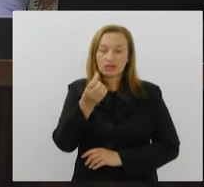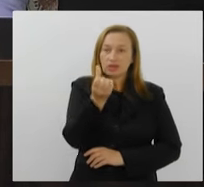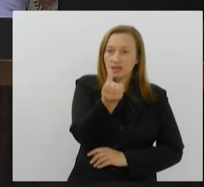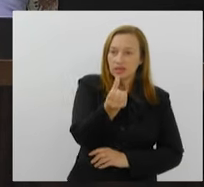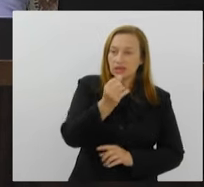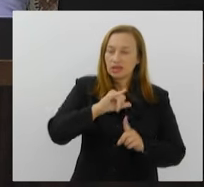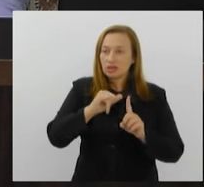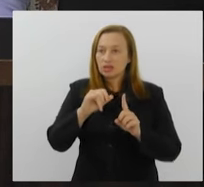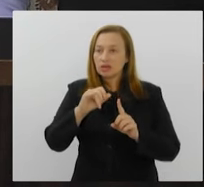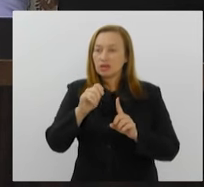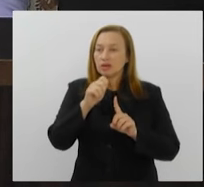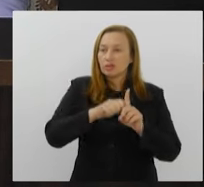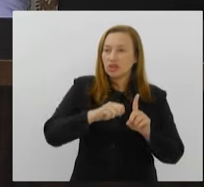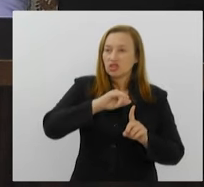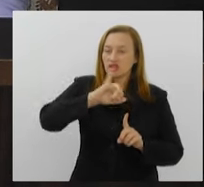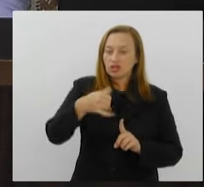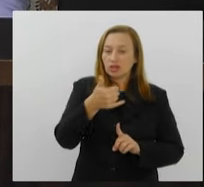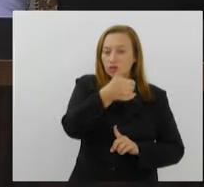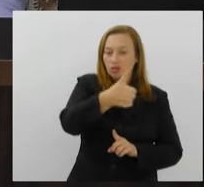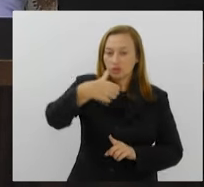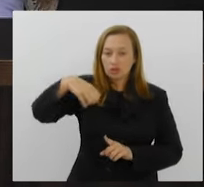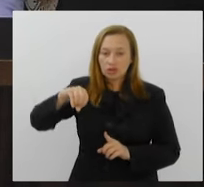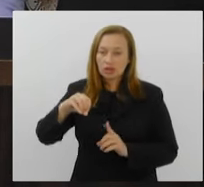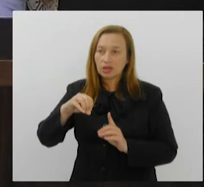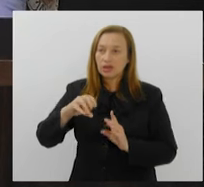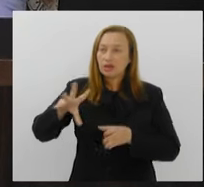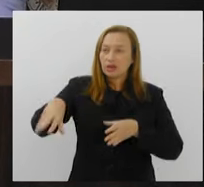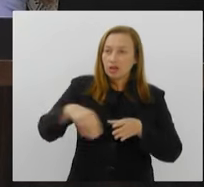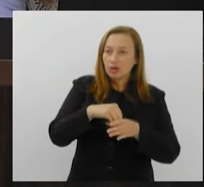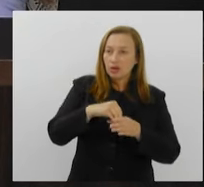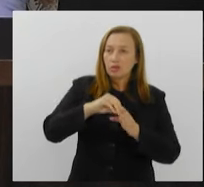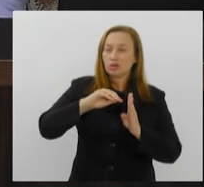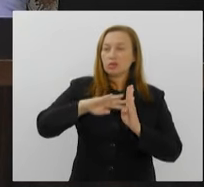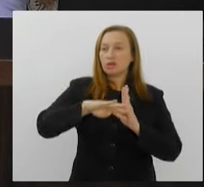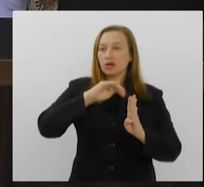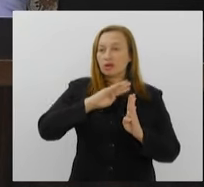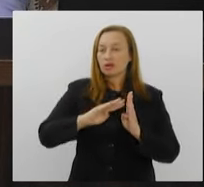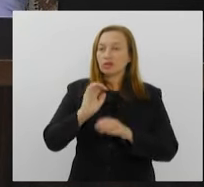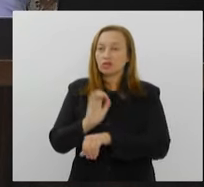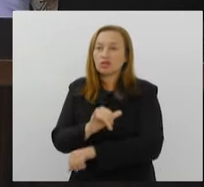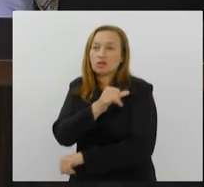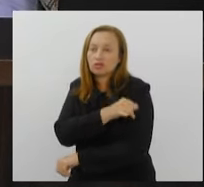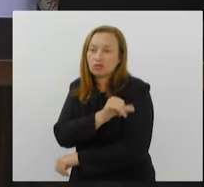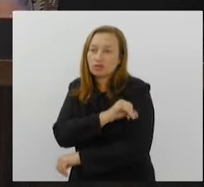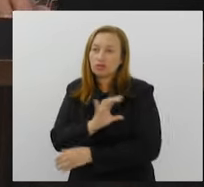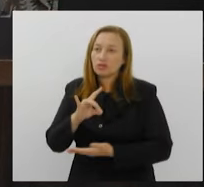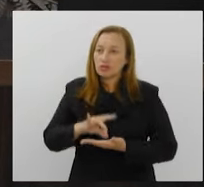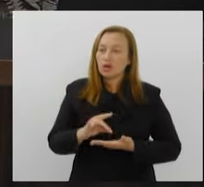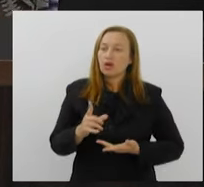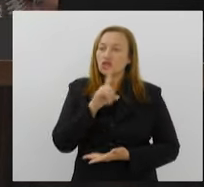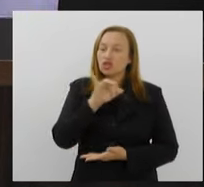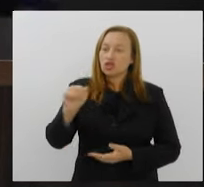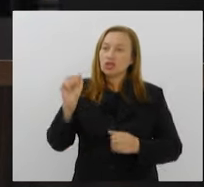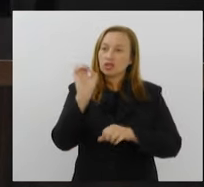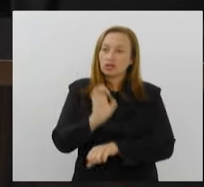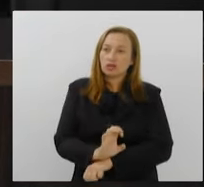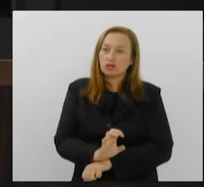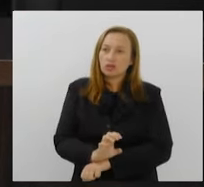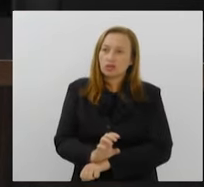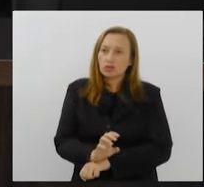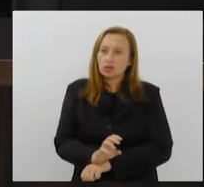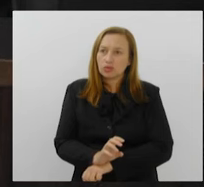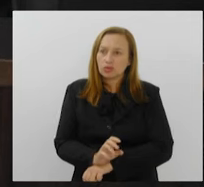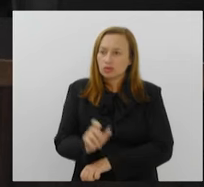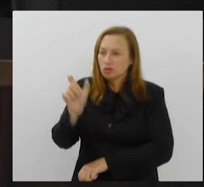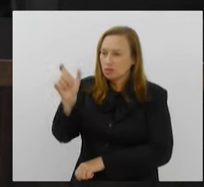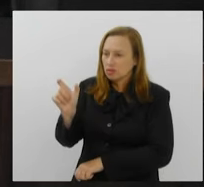janeiro de 2010, para incluir no calendário oficial do Estado do Rio de Janeiro o Dia Estadual do Socorrista